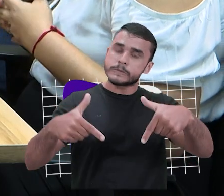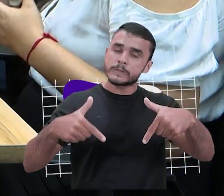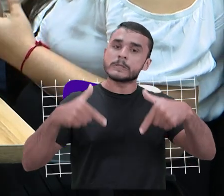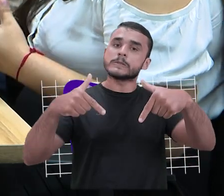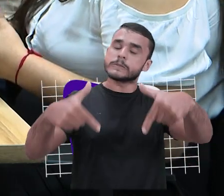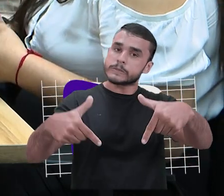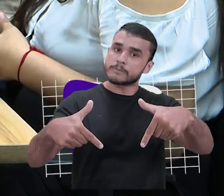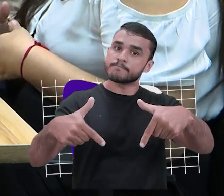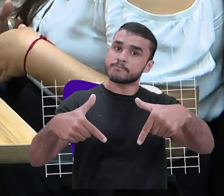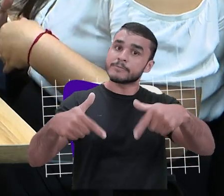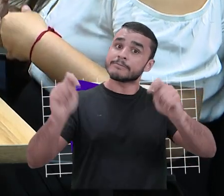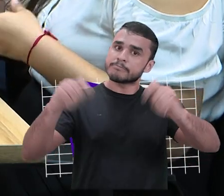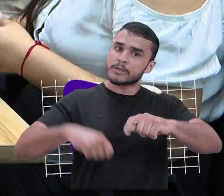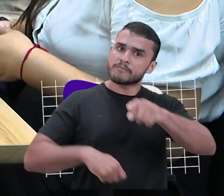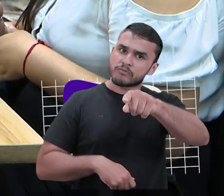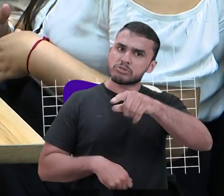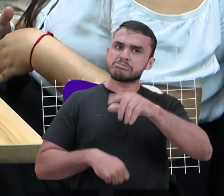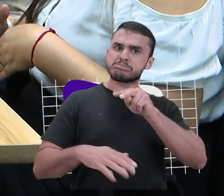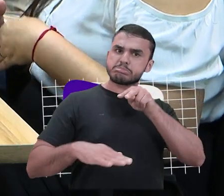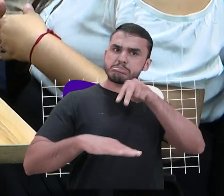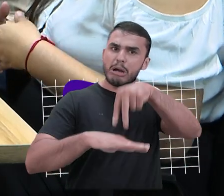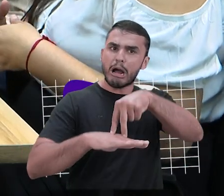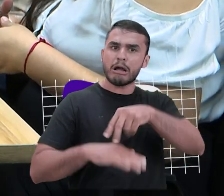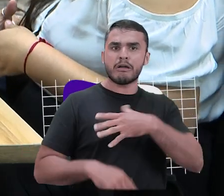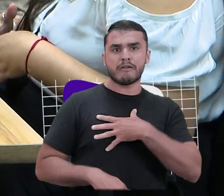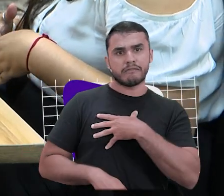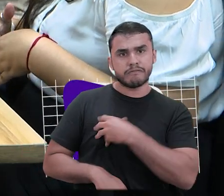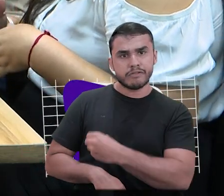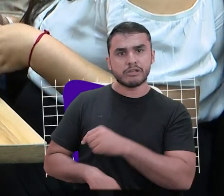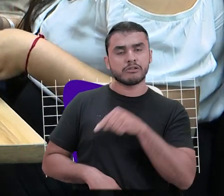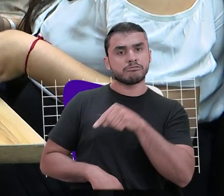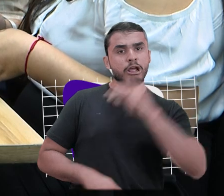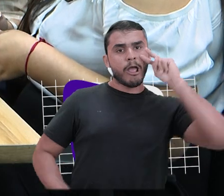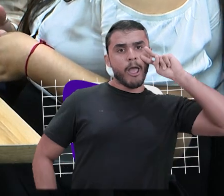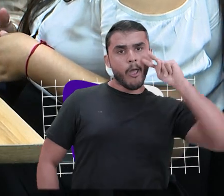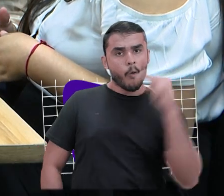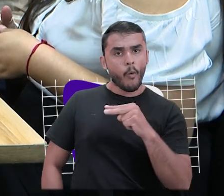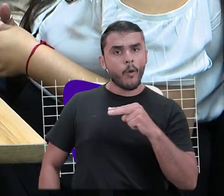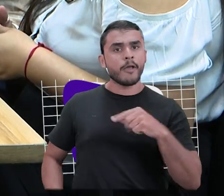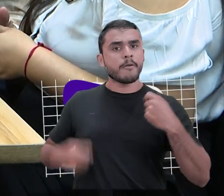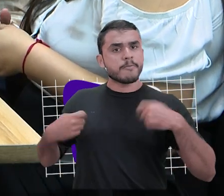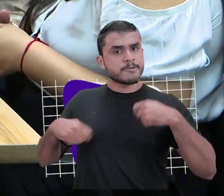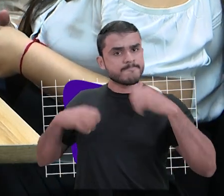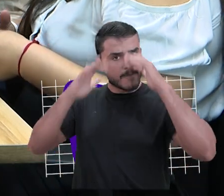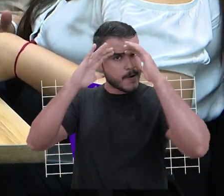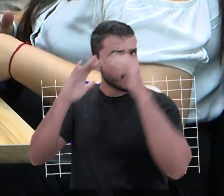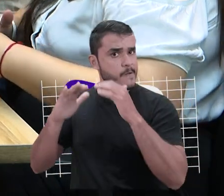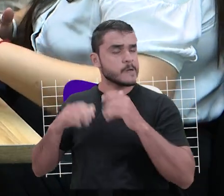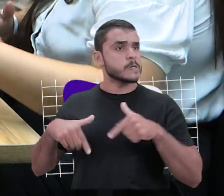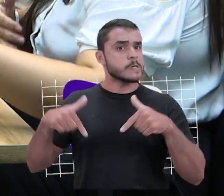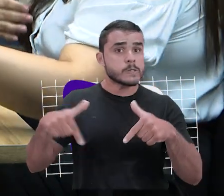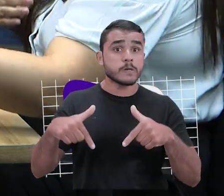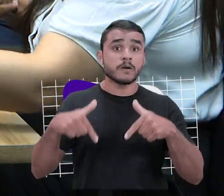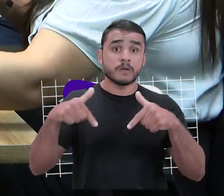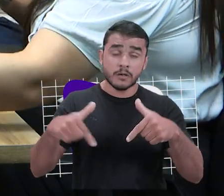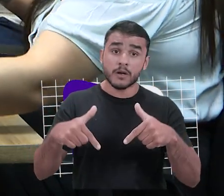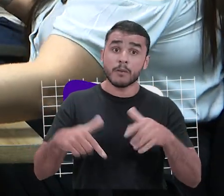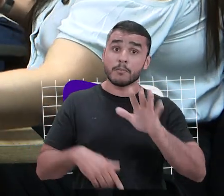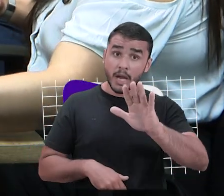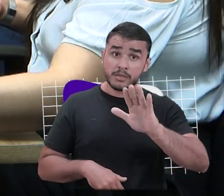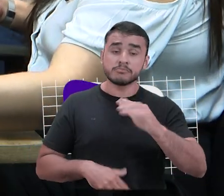vai procurando dar voz e tudo mais. Eu sei que é um caminho super difícil, mas olha, a gente já tá dando um passo